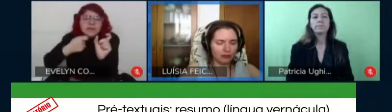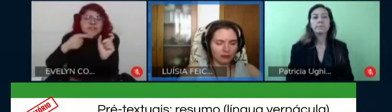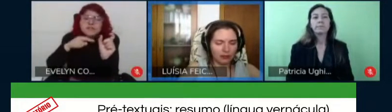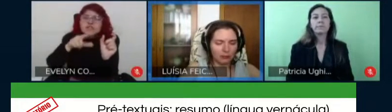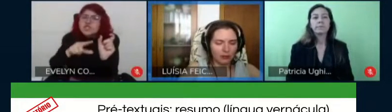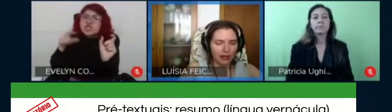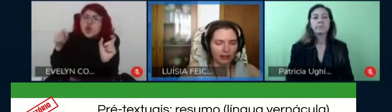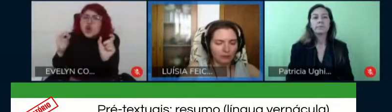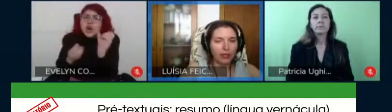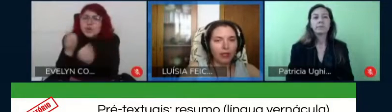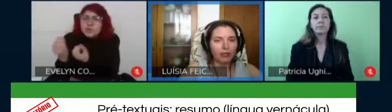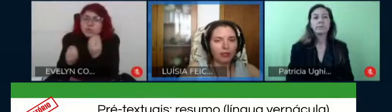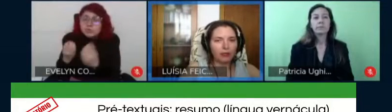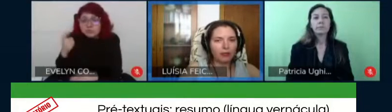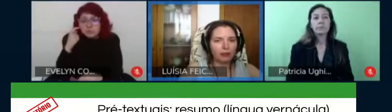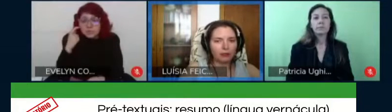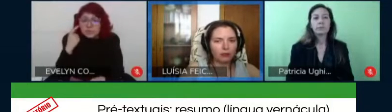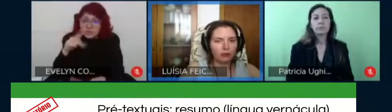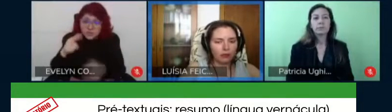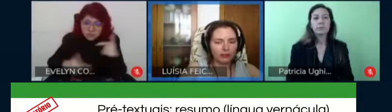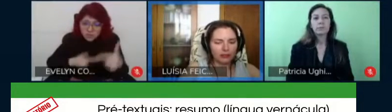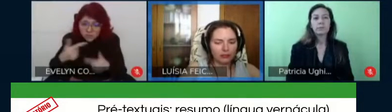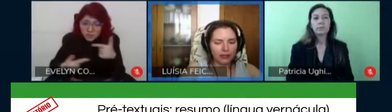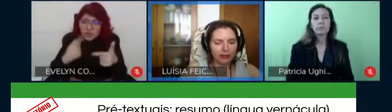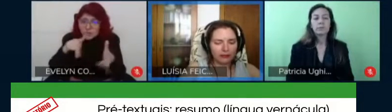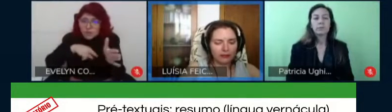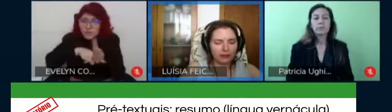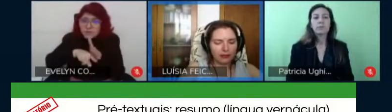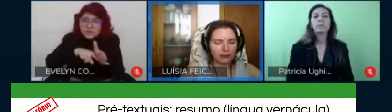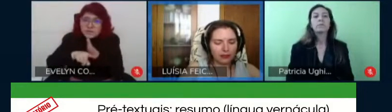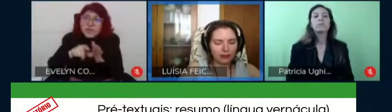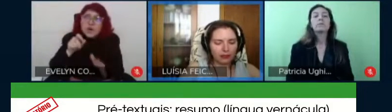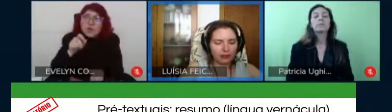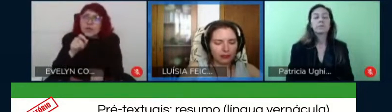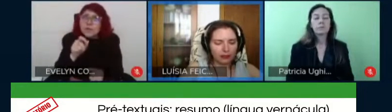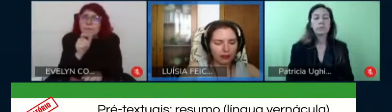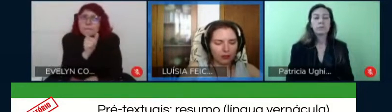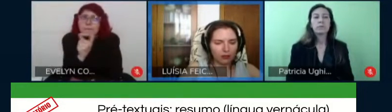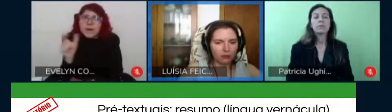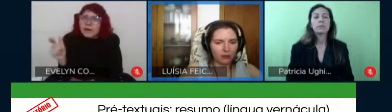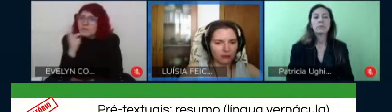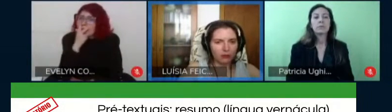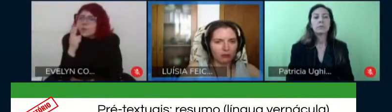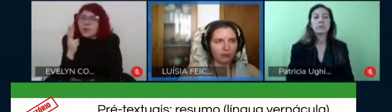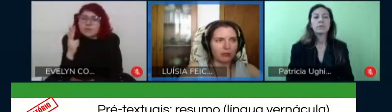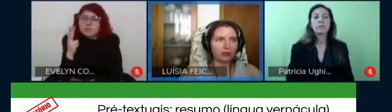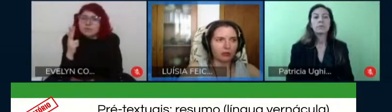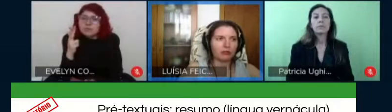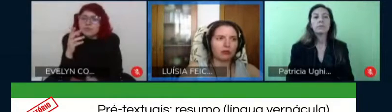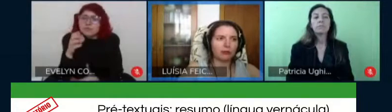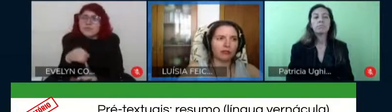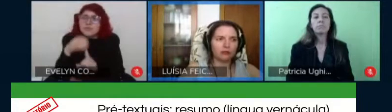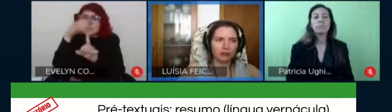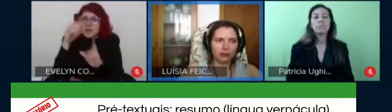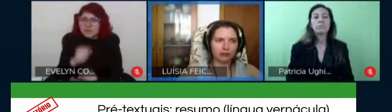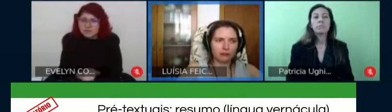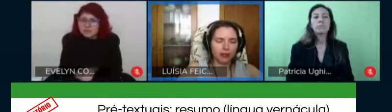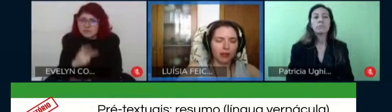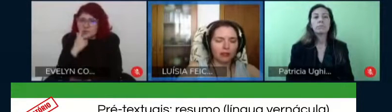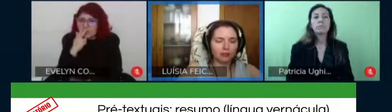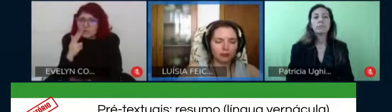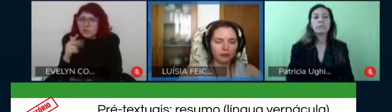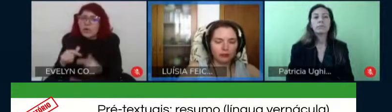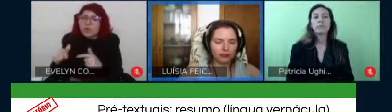que vocês elaboraram e quais são as palavras que outra pessoa possa encontrar no trabalho de